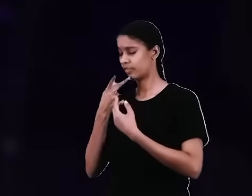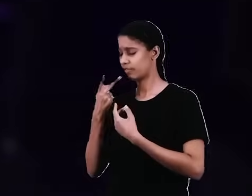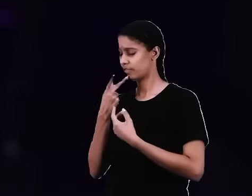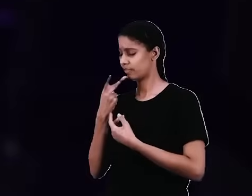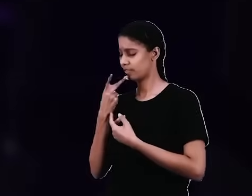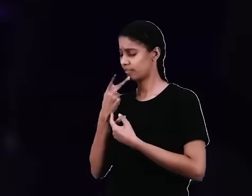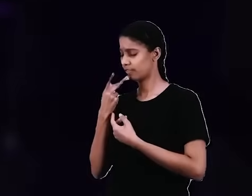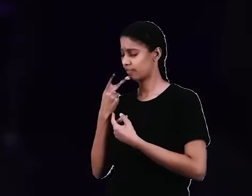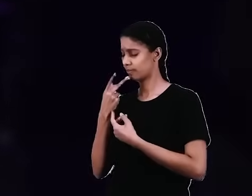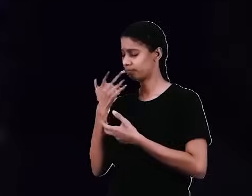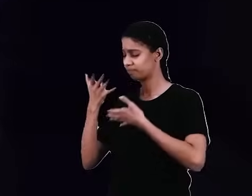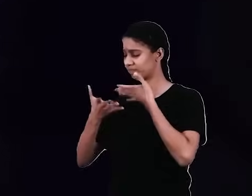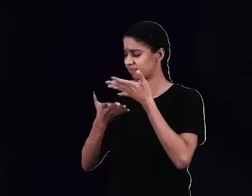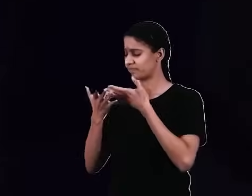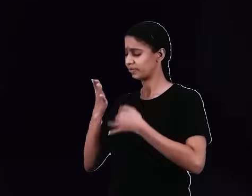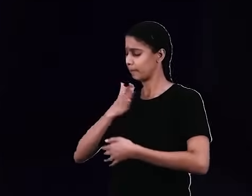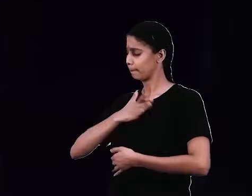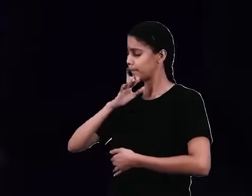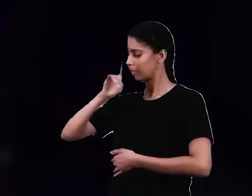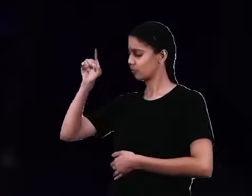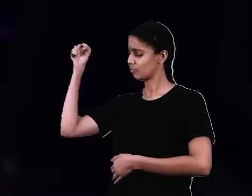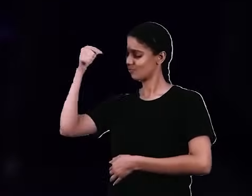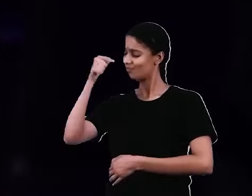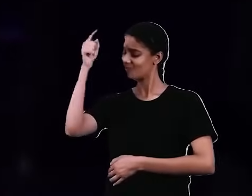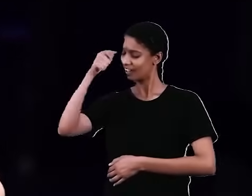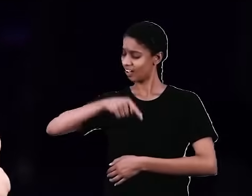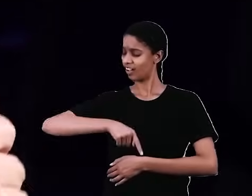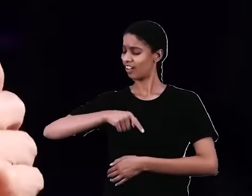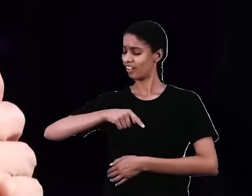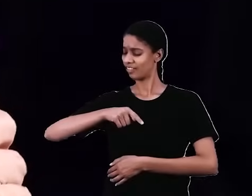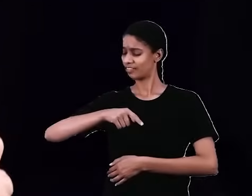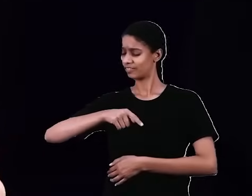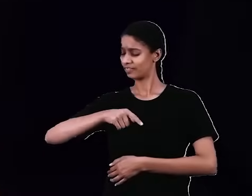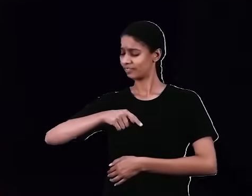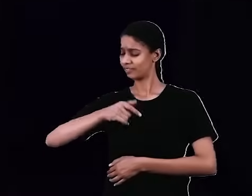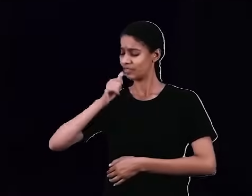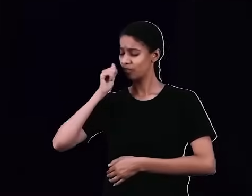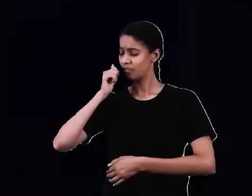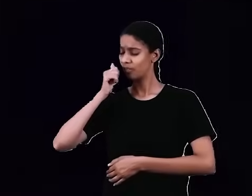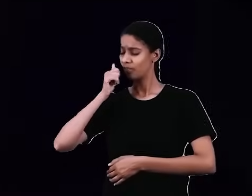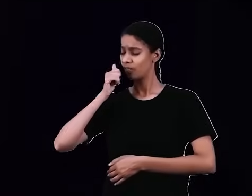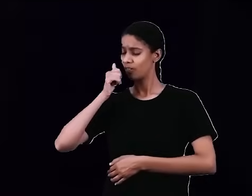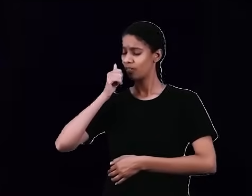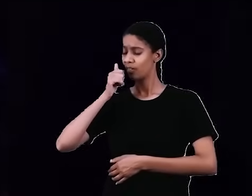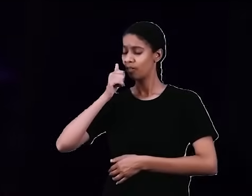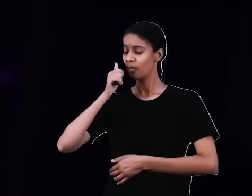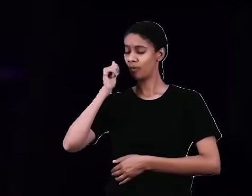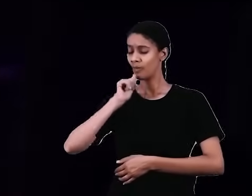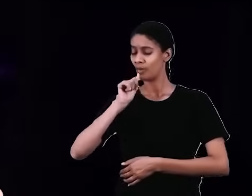Deus, essa era uma mulher que foi indigna do mundo que ela